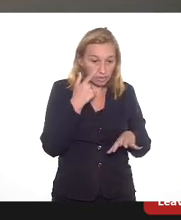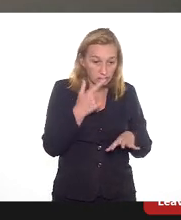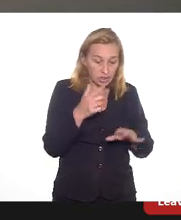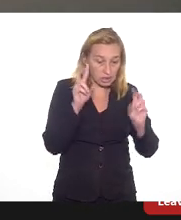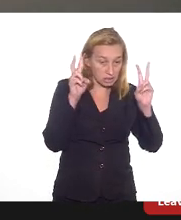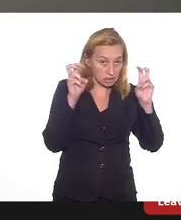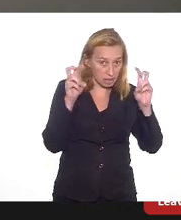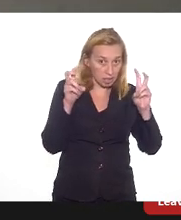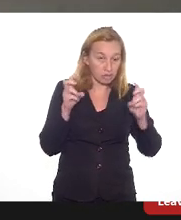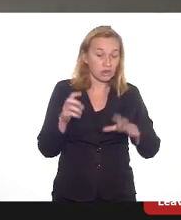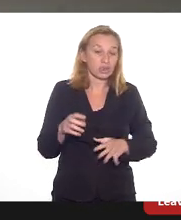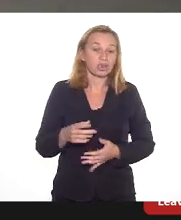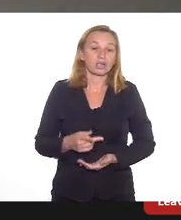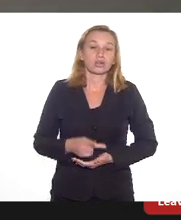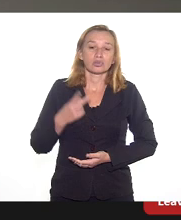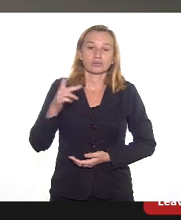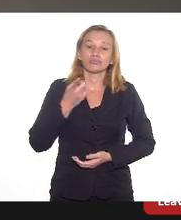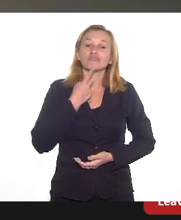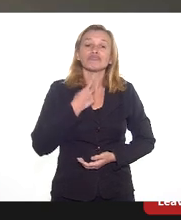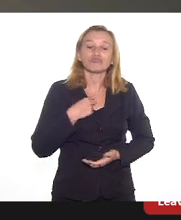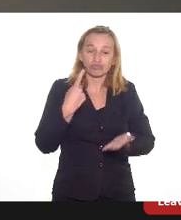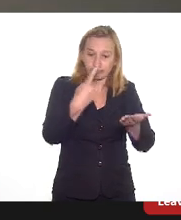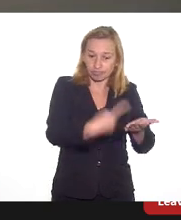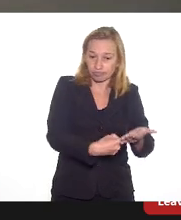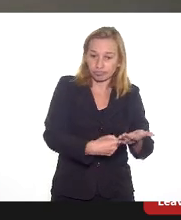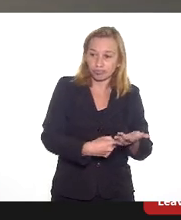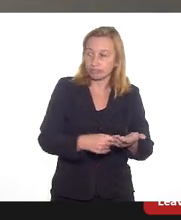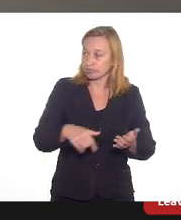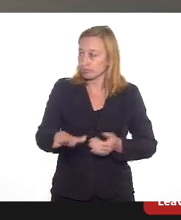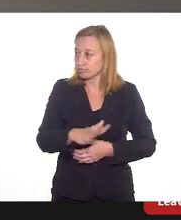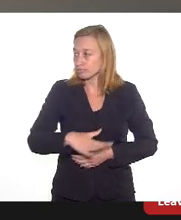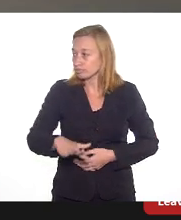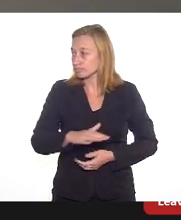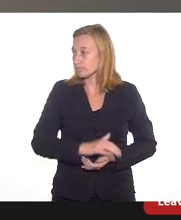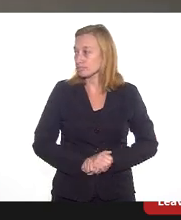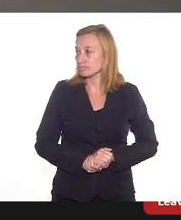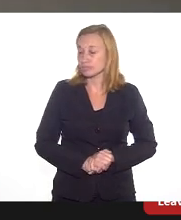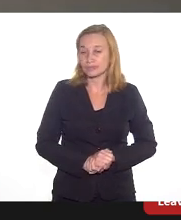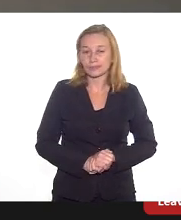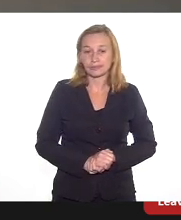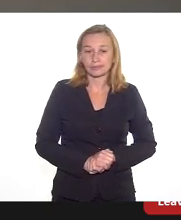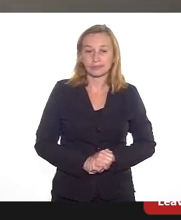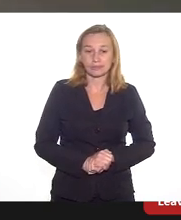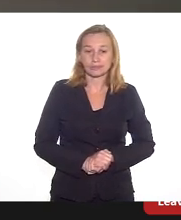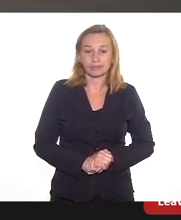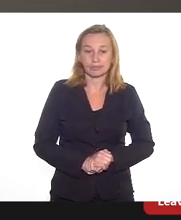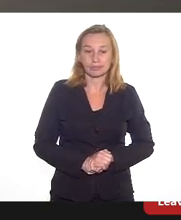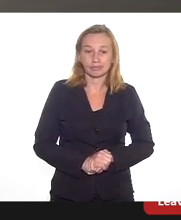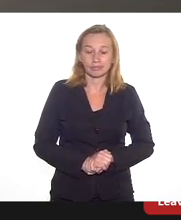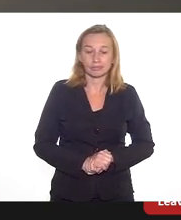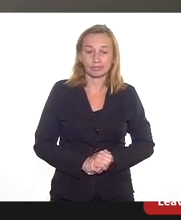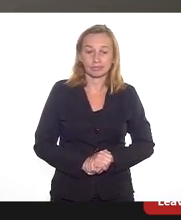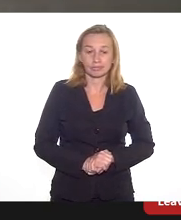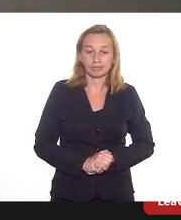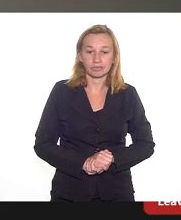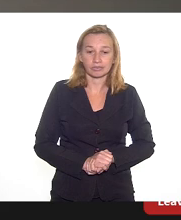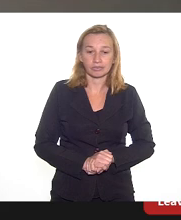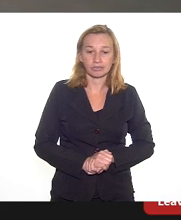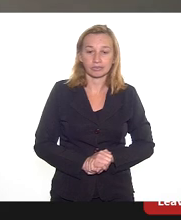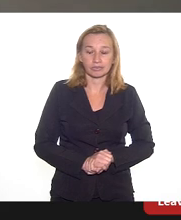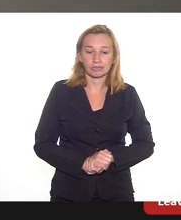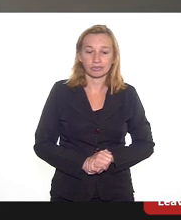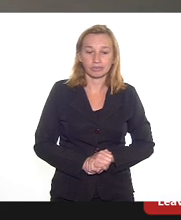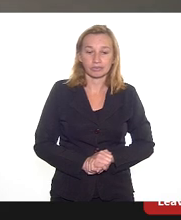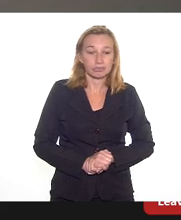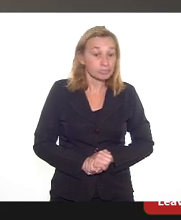educação, também tem a sua seu compromisso nessa área. E, enfim, é aquele negócio. A gente não vai dizer que somos